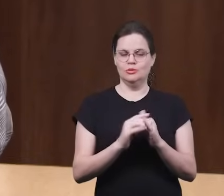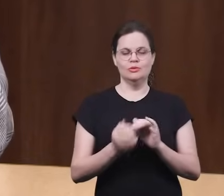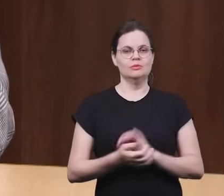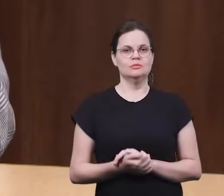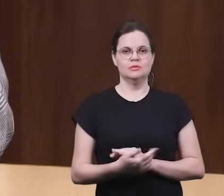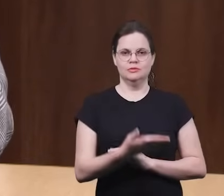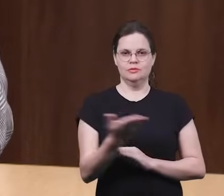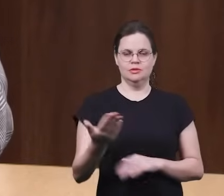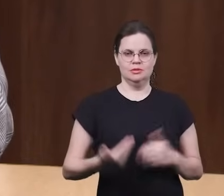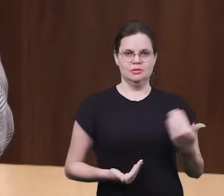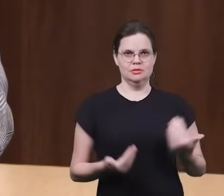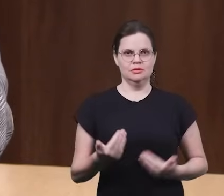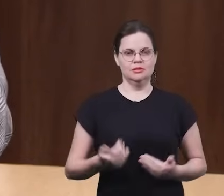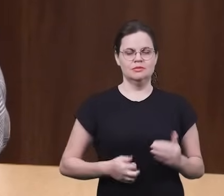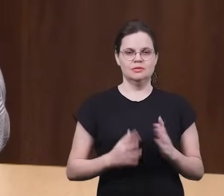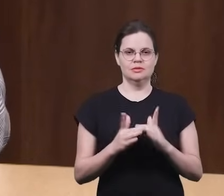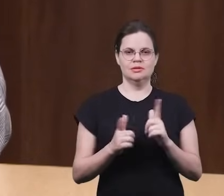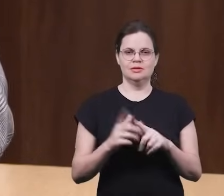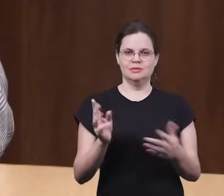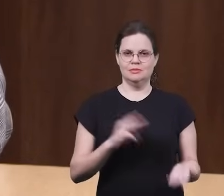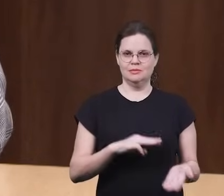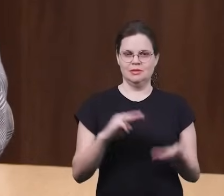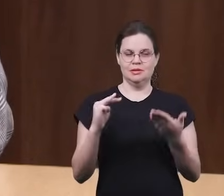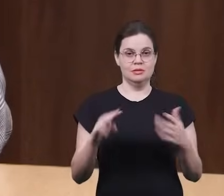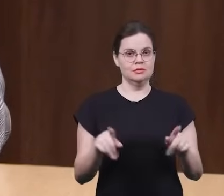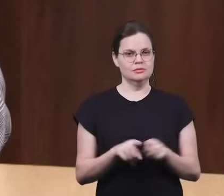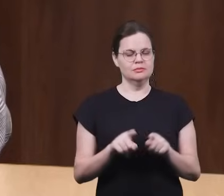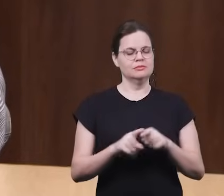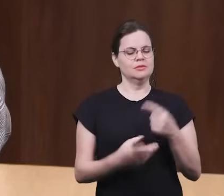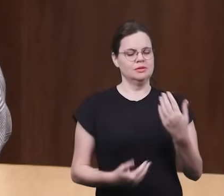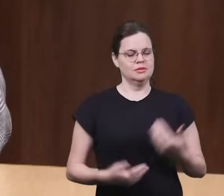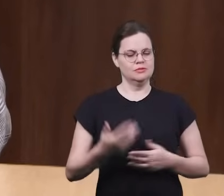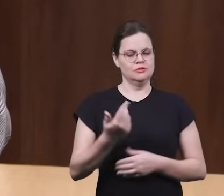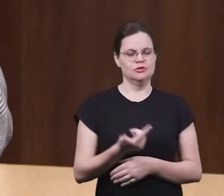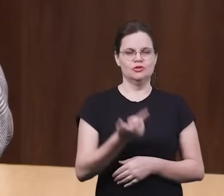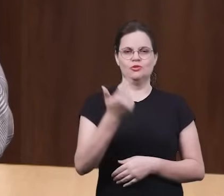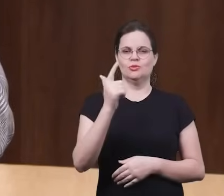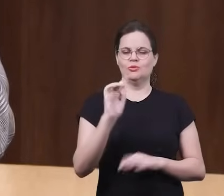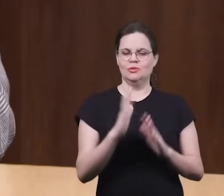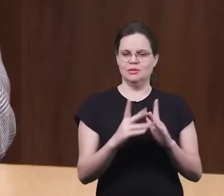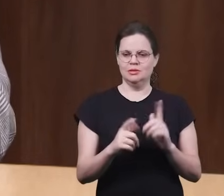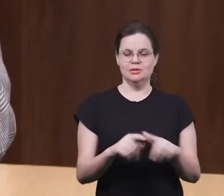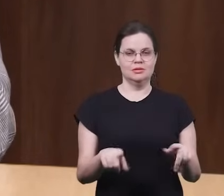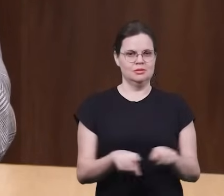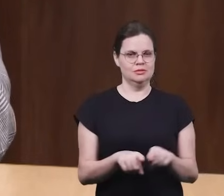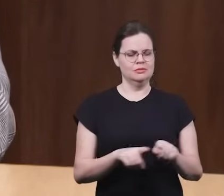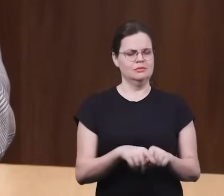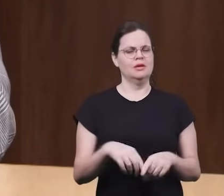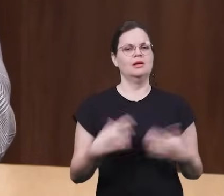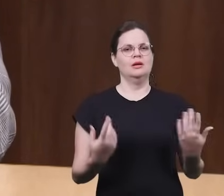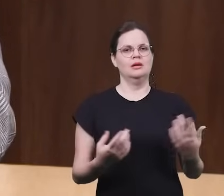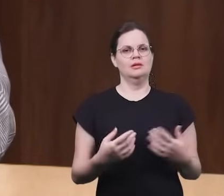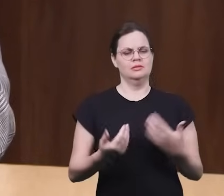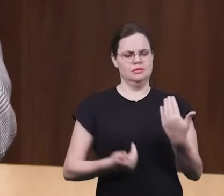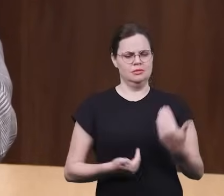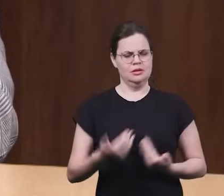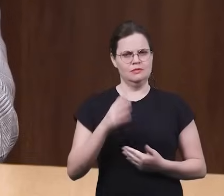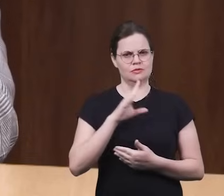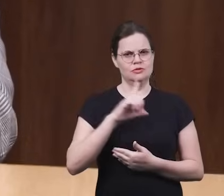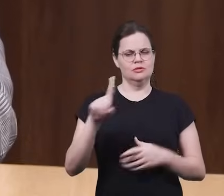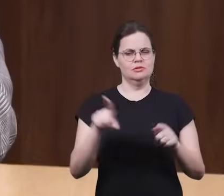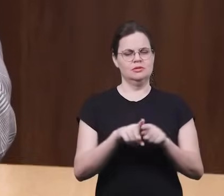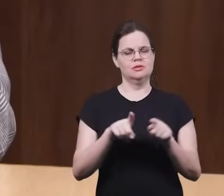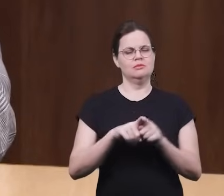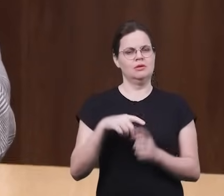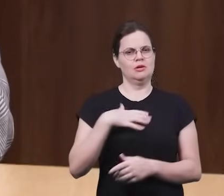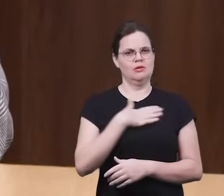Cristã Maranata, irmãos nossos também de outras igrejas, são servos de Deus que compartilham conosco